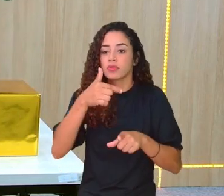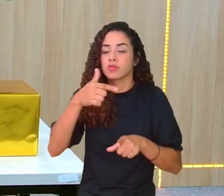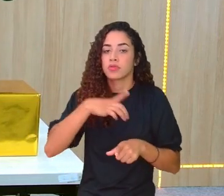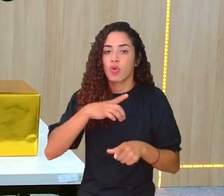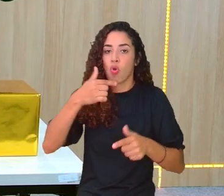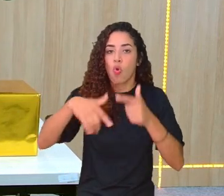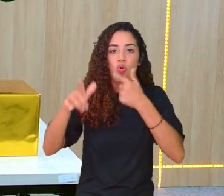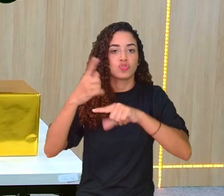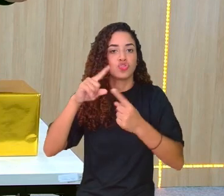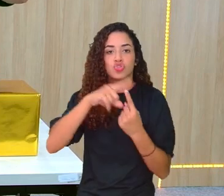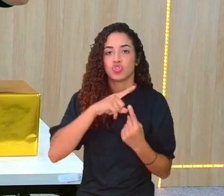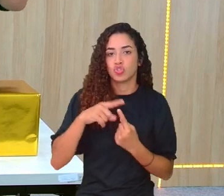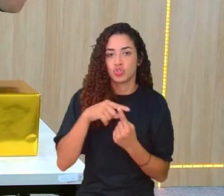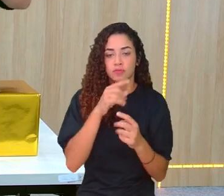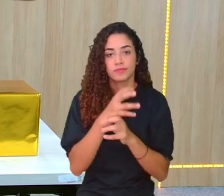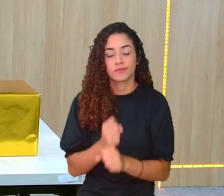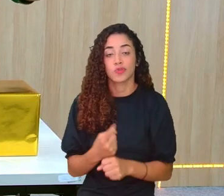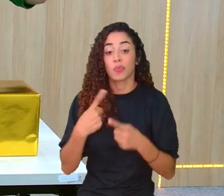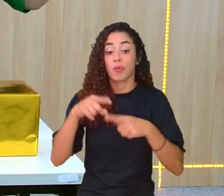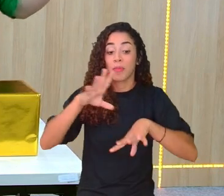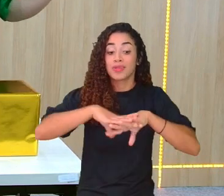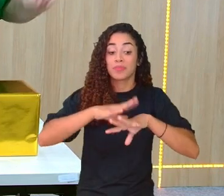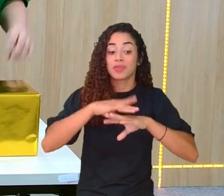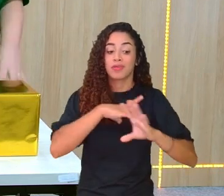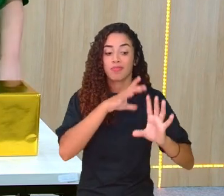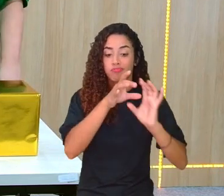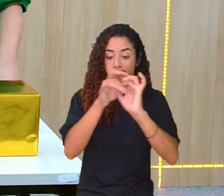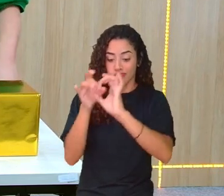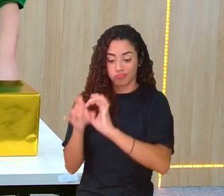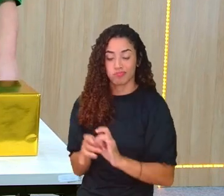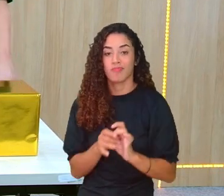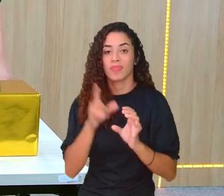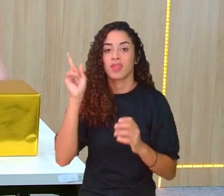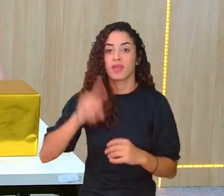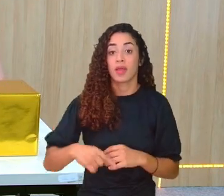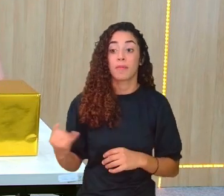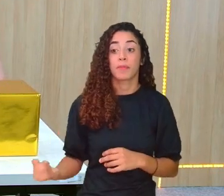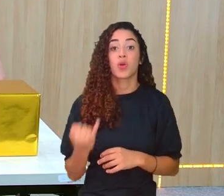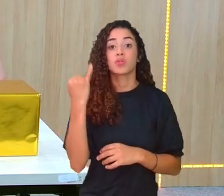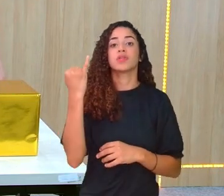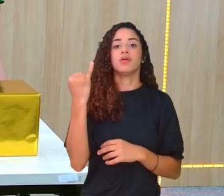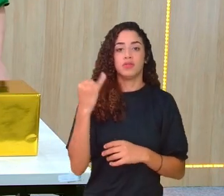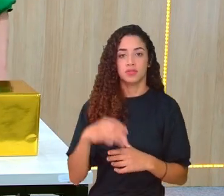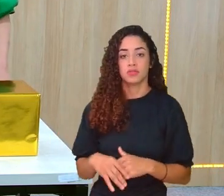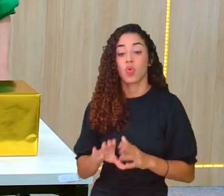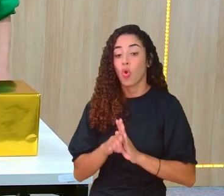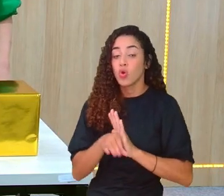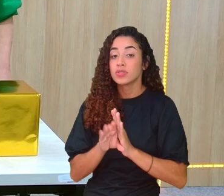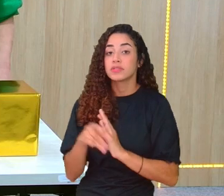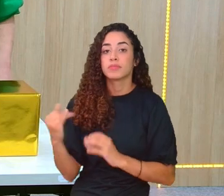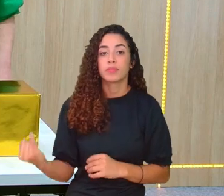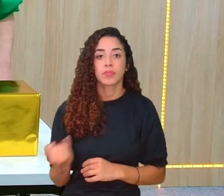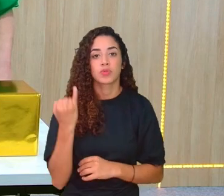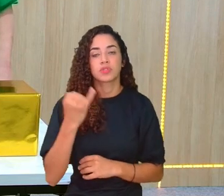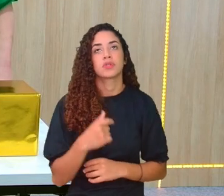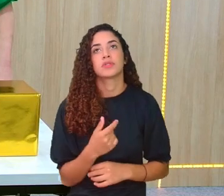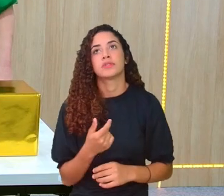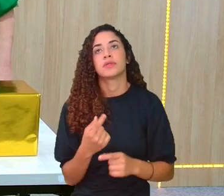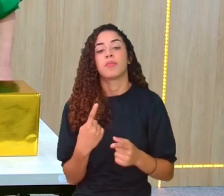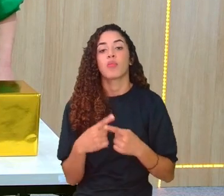que matemática está toda interligada. Então, é importante, é um conceito importante. É um conceito que eu não